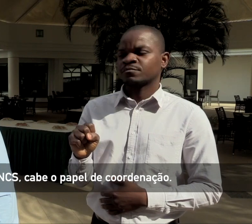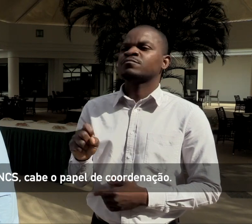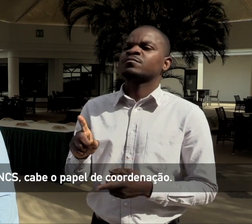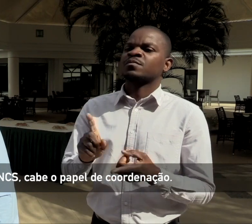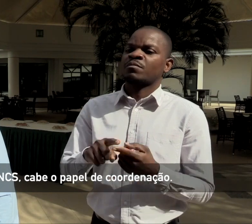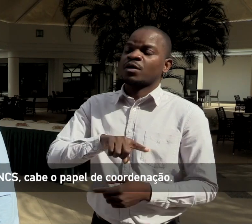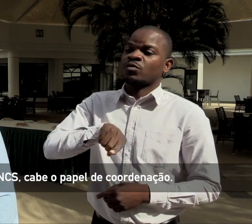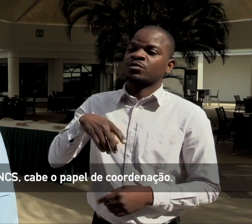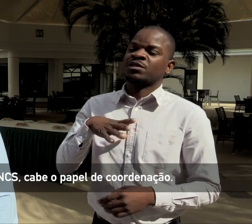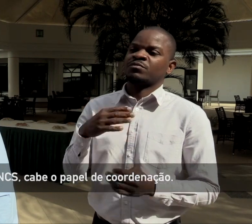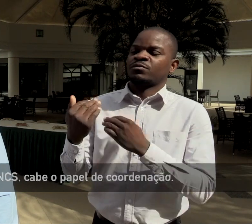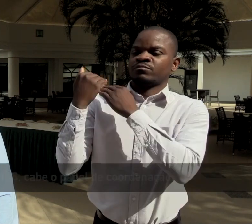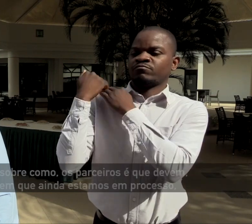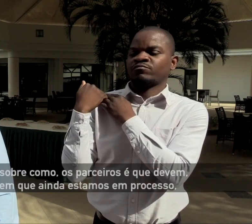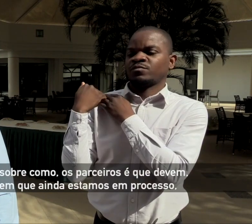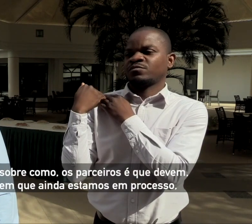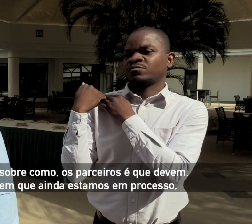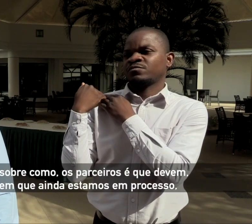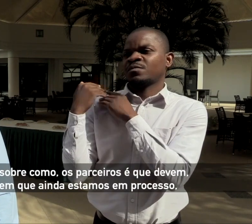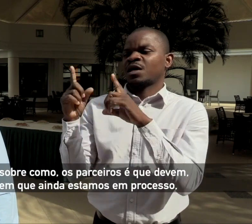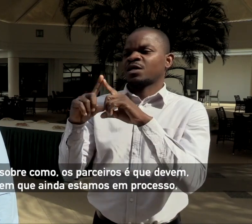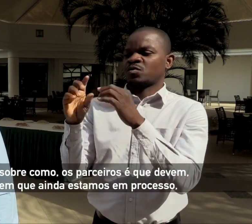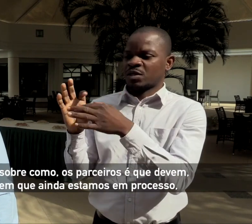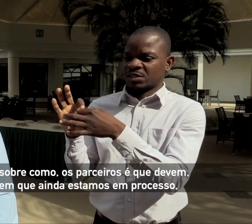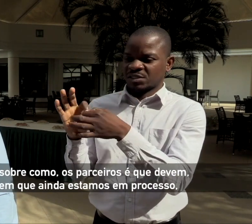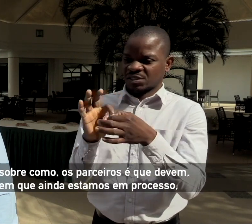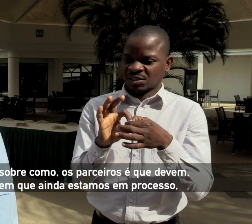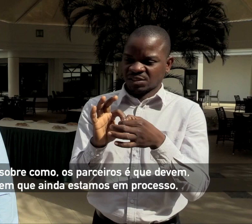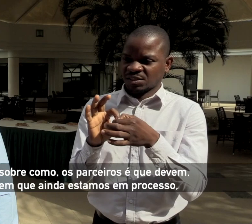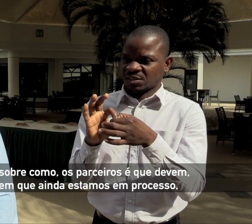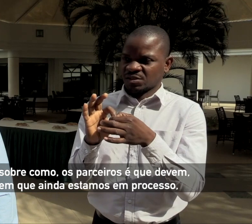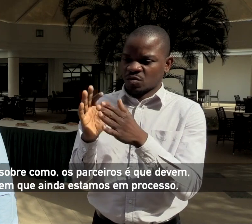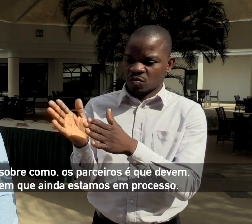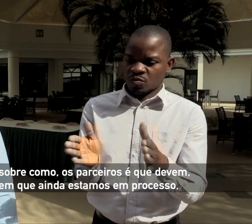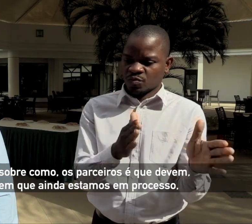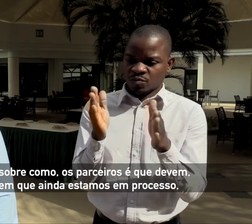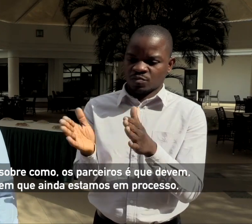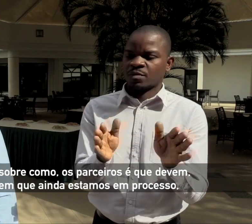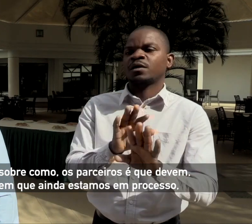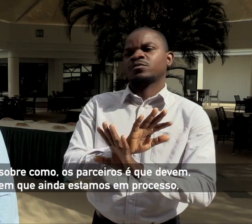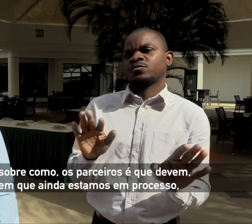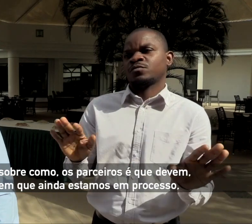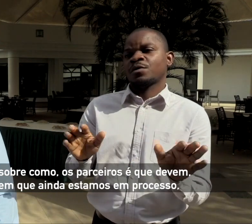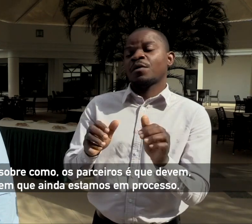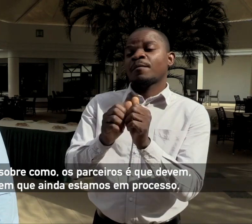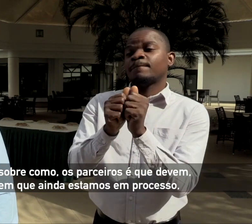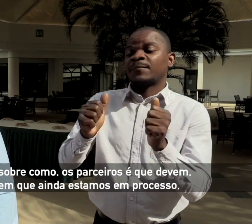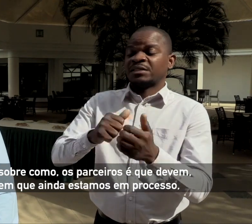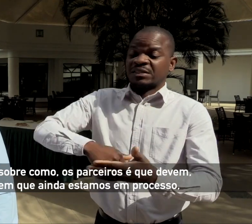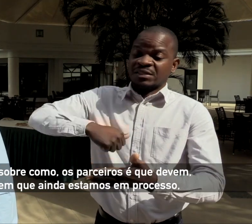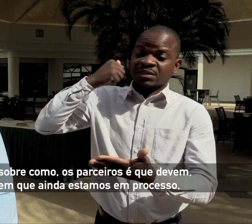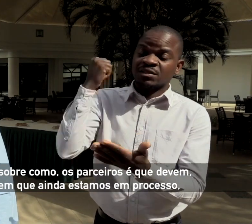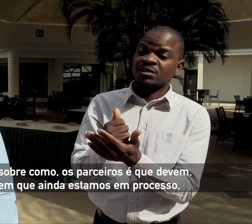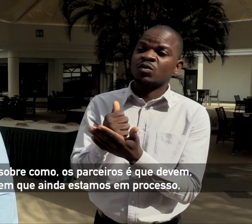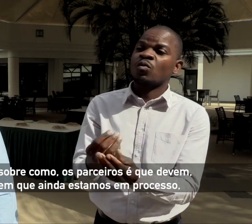cabe-nos o papel de coordenação. A definição exata sobre como os